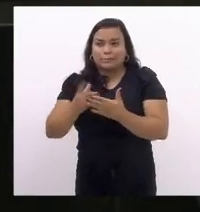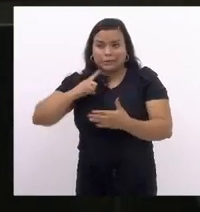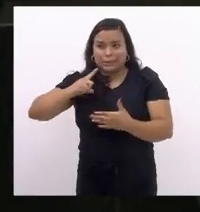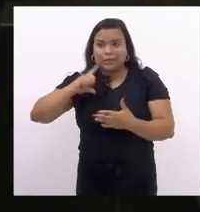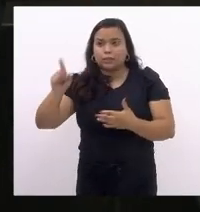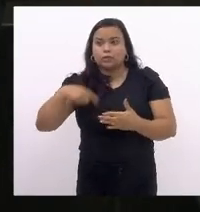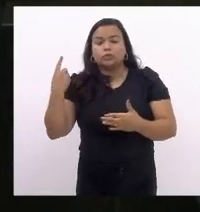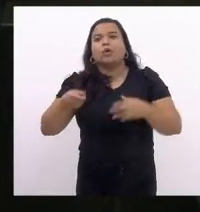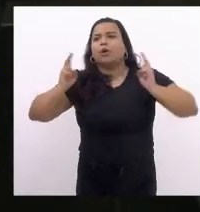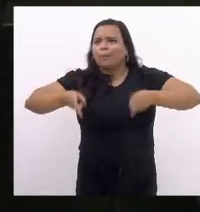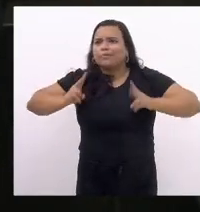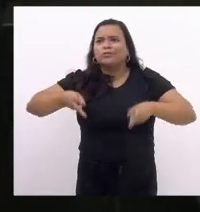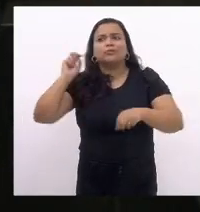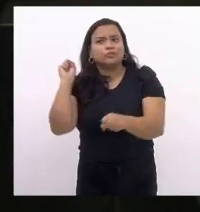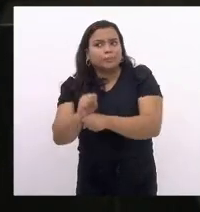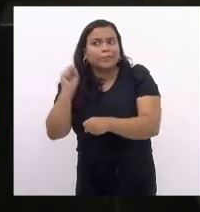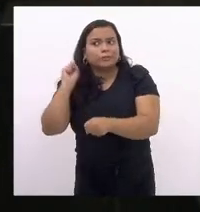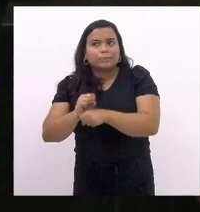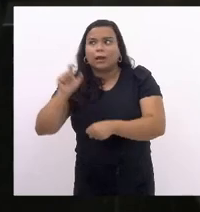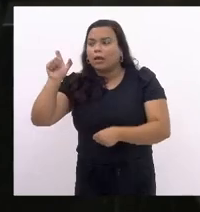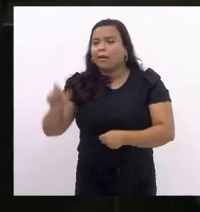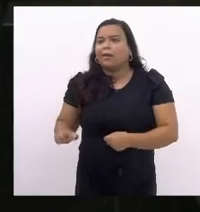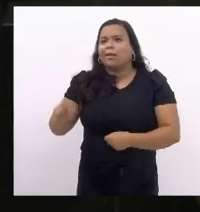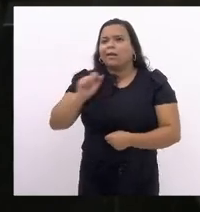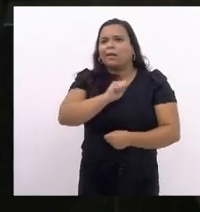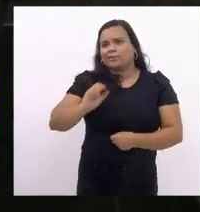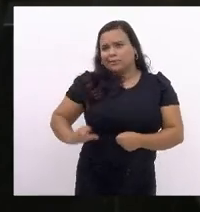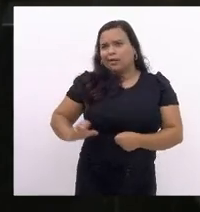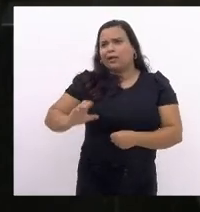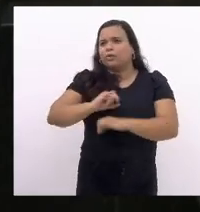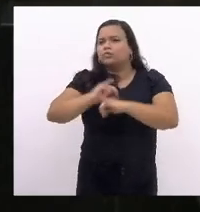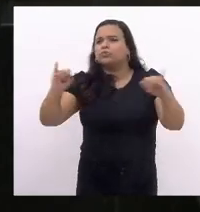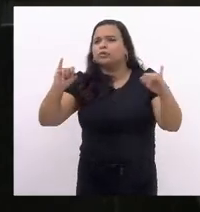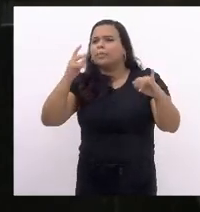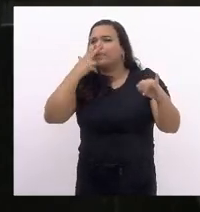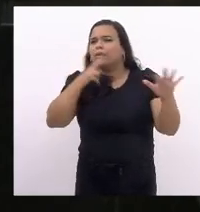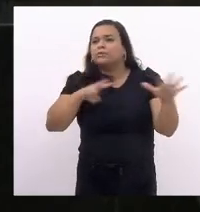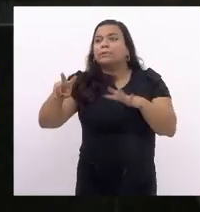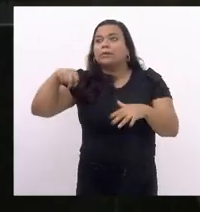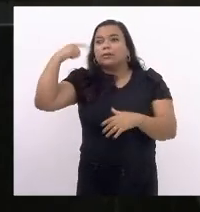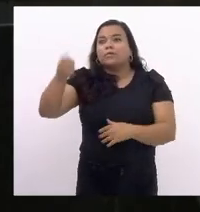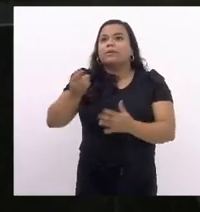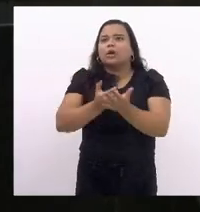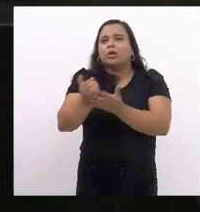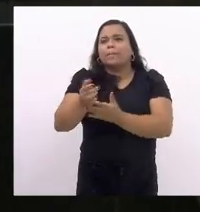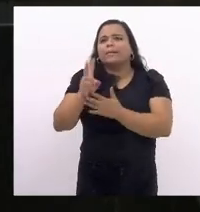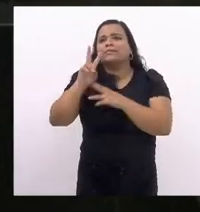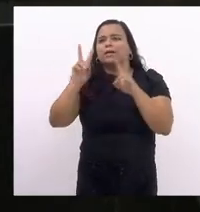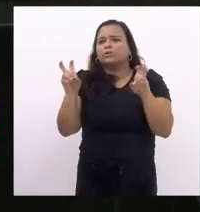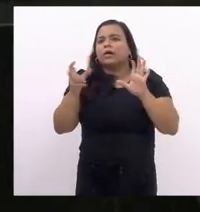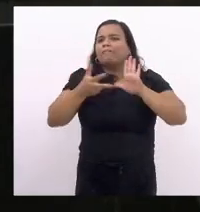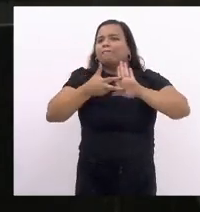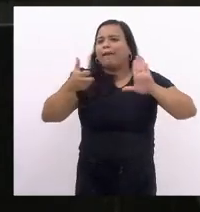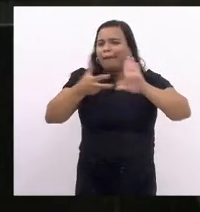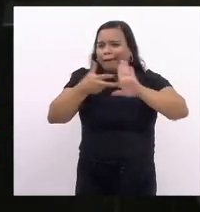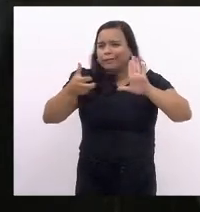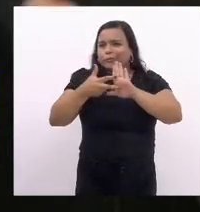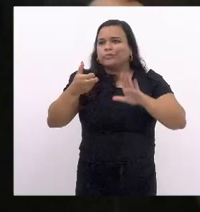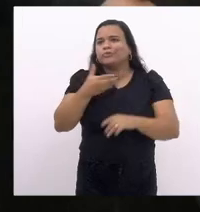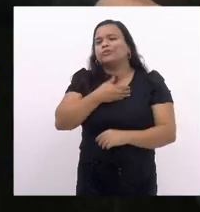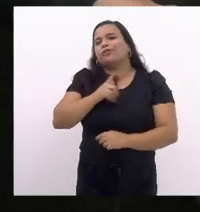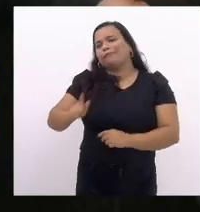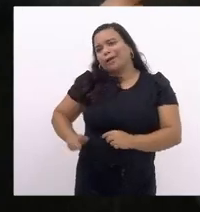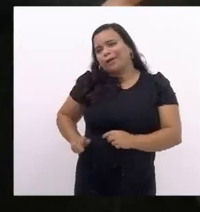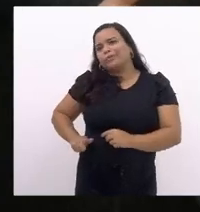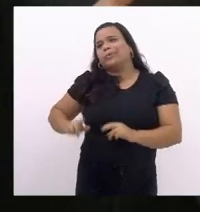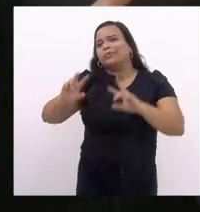estamos aguardando, e o André anunciou que parece que na semana que vem vamos começar a enfrentar vetos do governador a projetos nossos, vamos